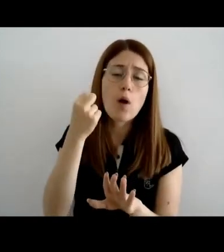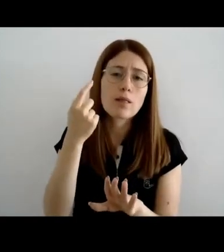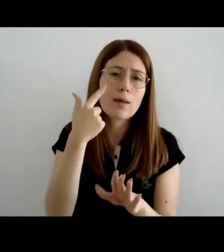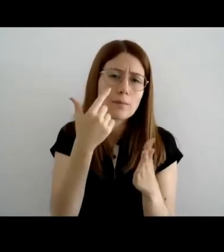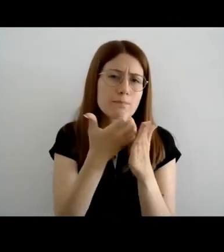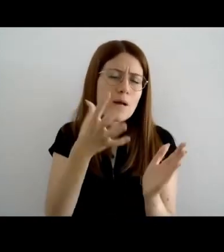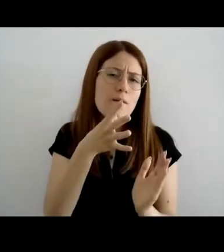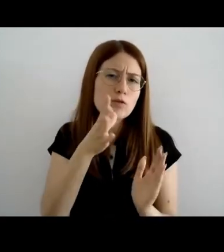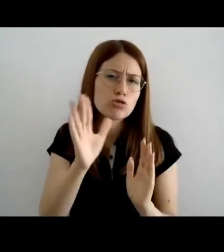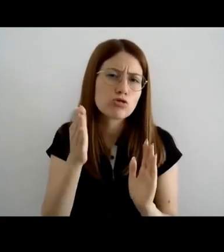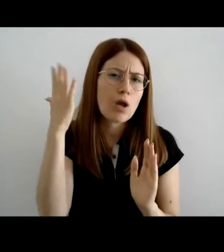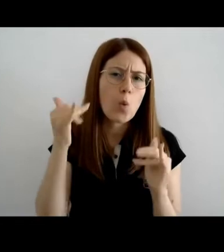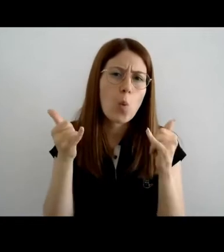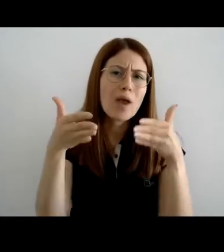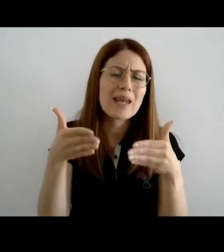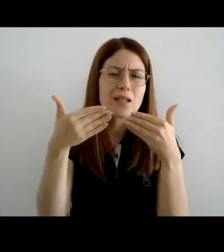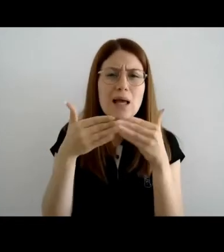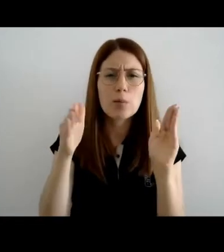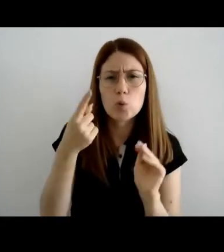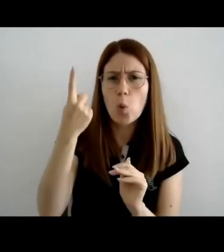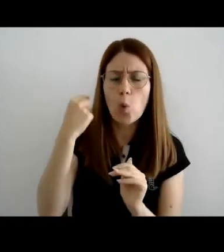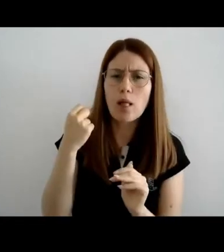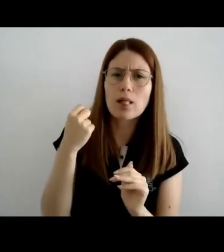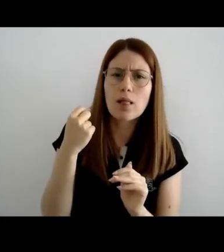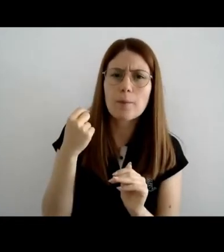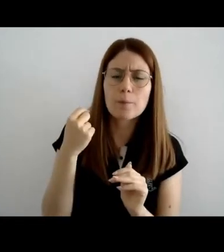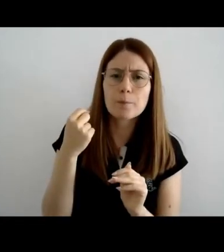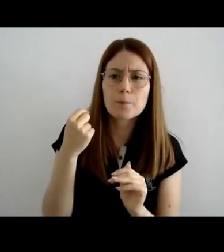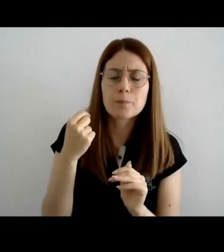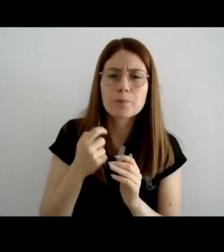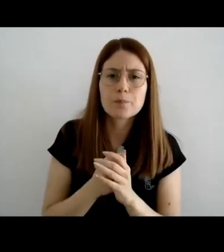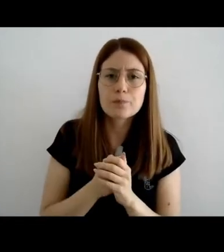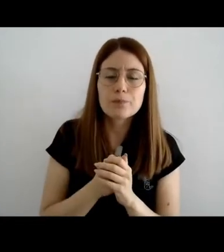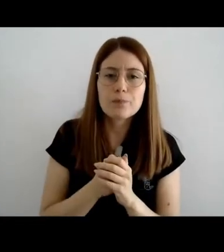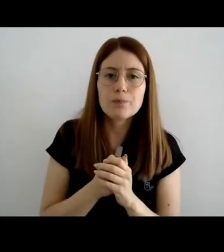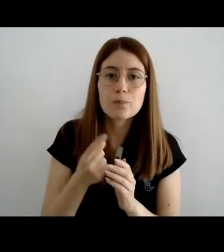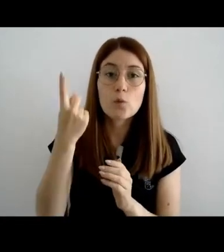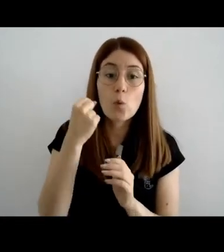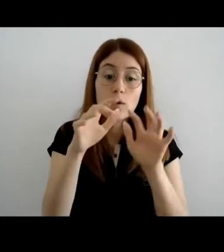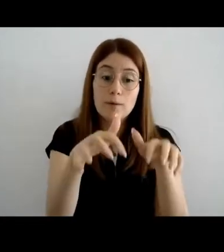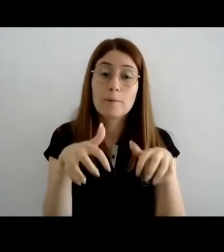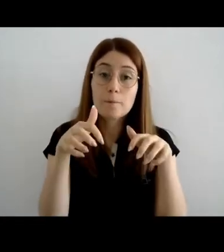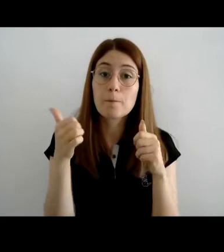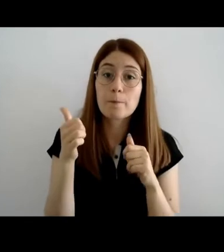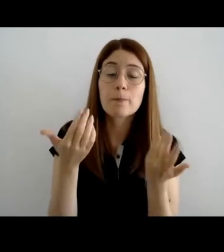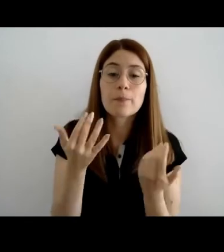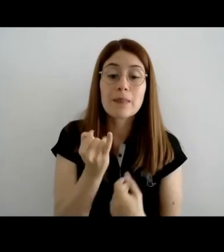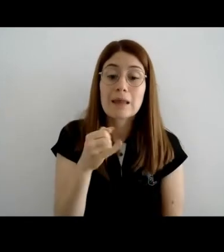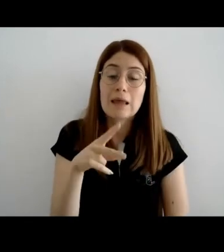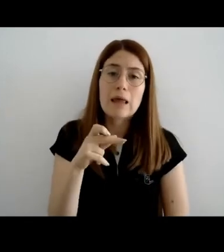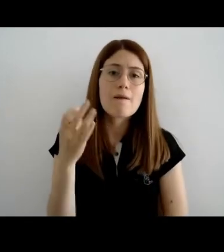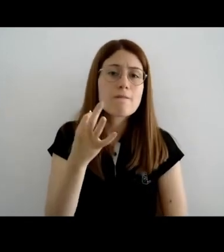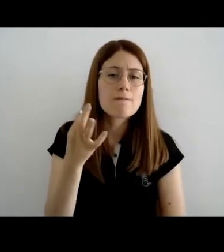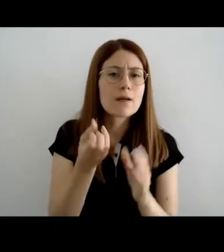início, na abertura do webinar do dia transado, que o INA tem